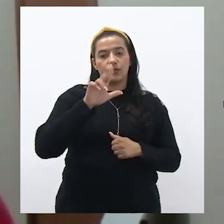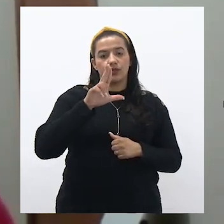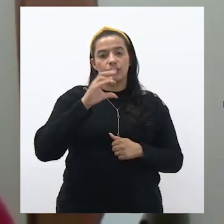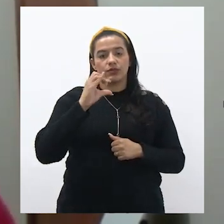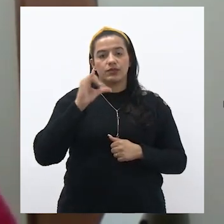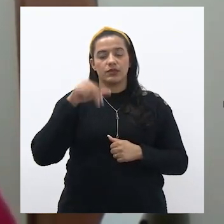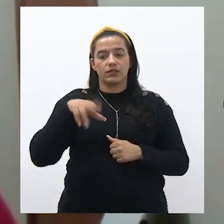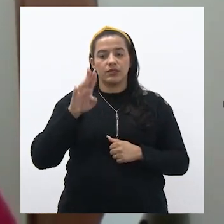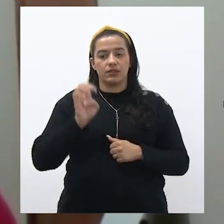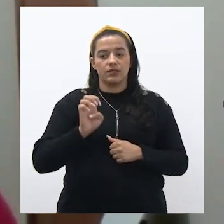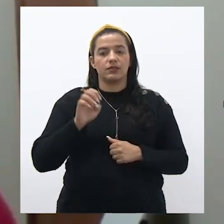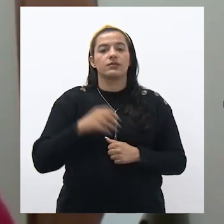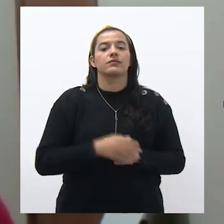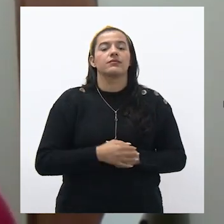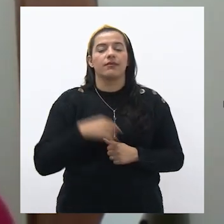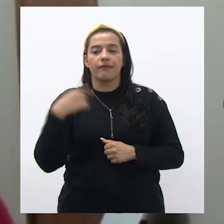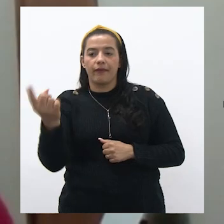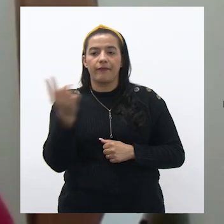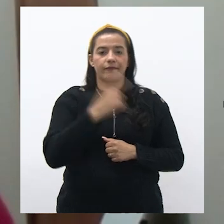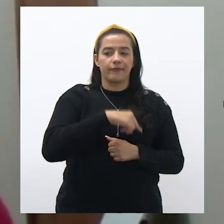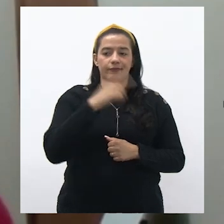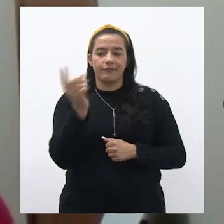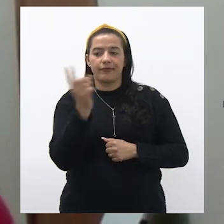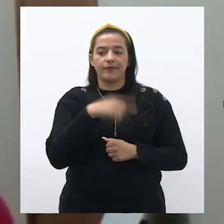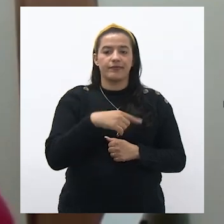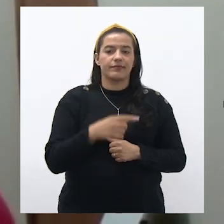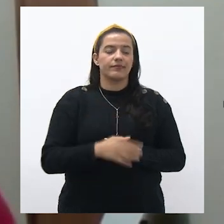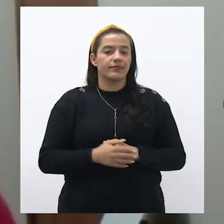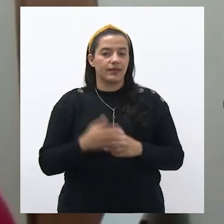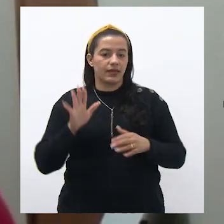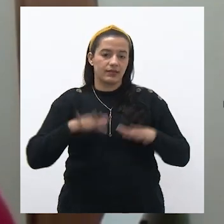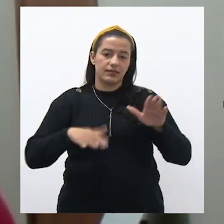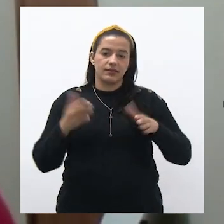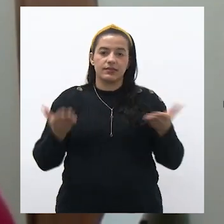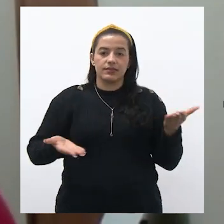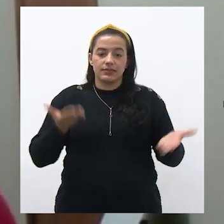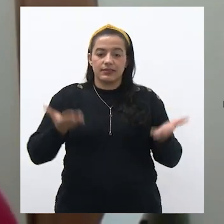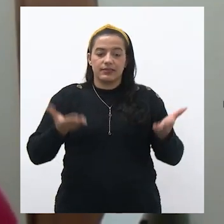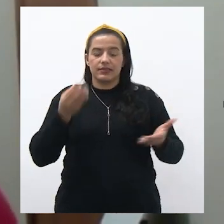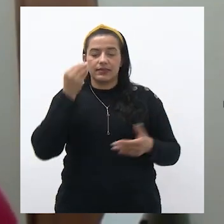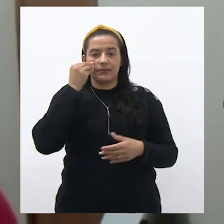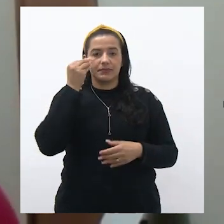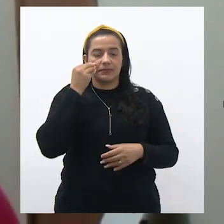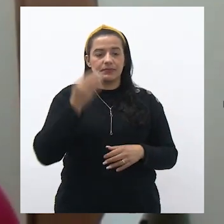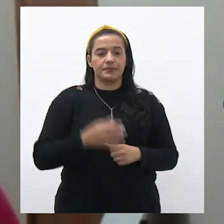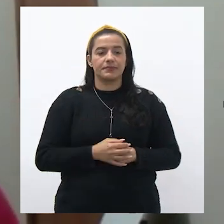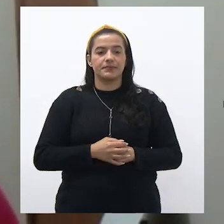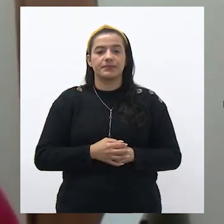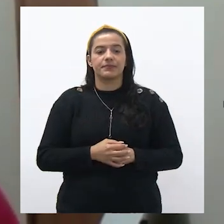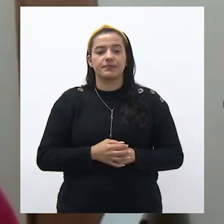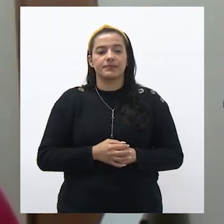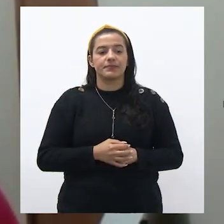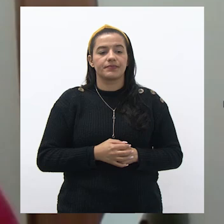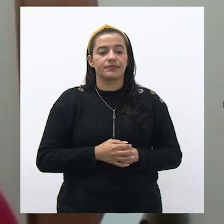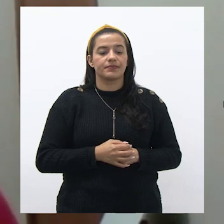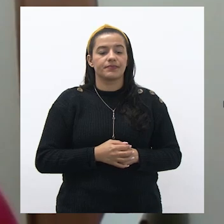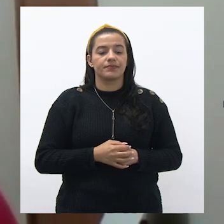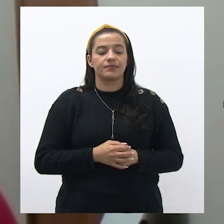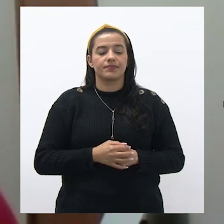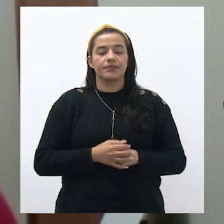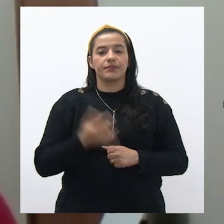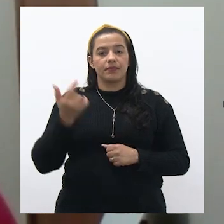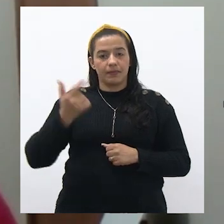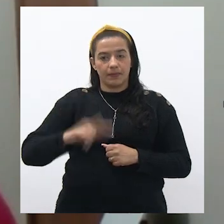cá, isso mesmo, Marcelo. Uma hora a gente encontra o equilíbrio nisso tudo. Deixa eu ver, Edna, tem mais